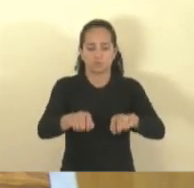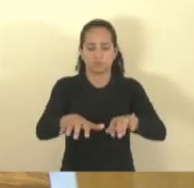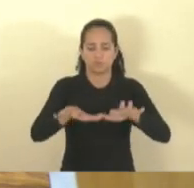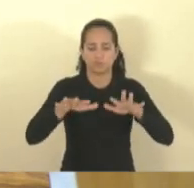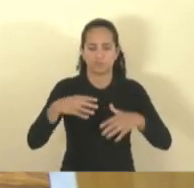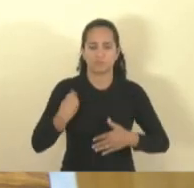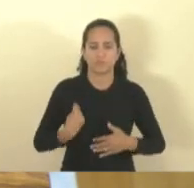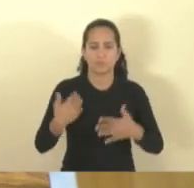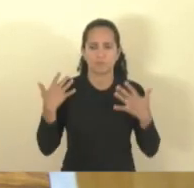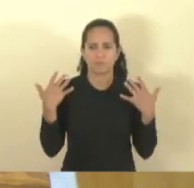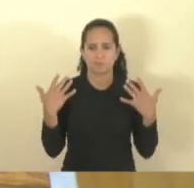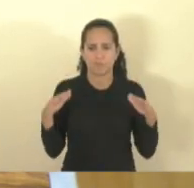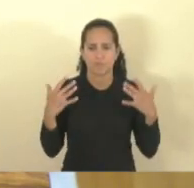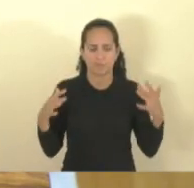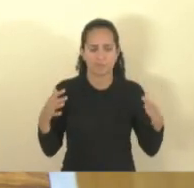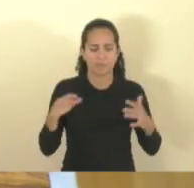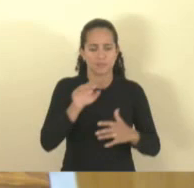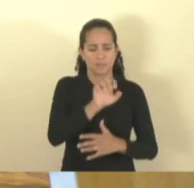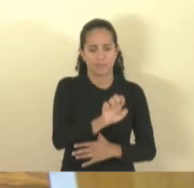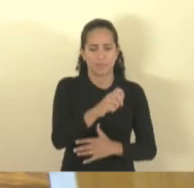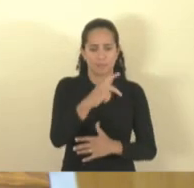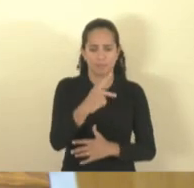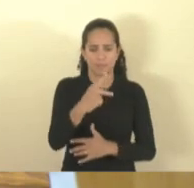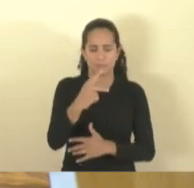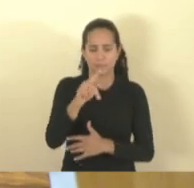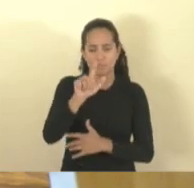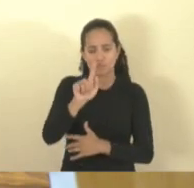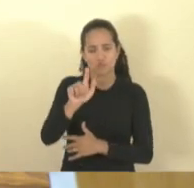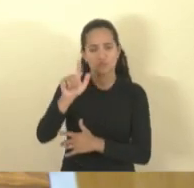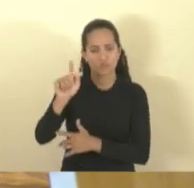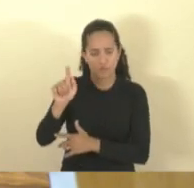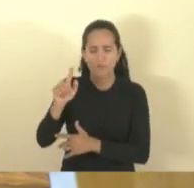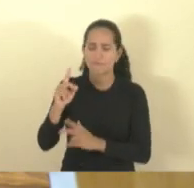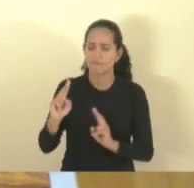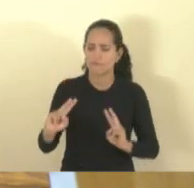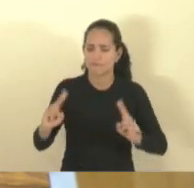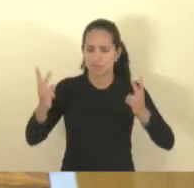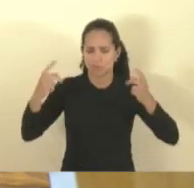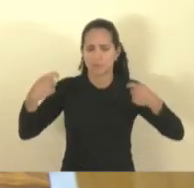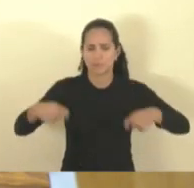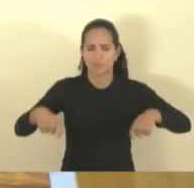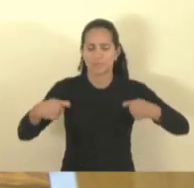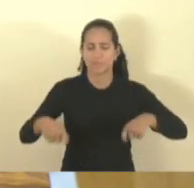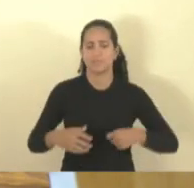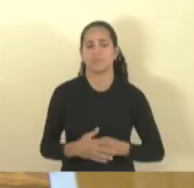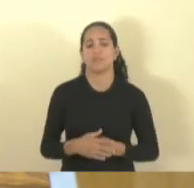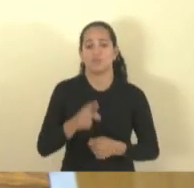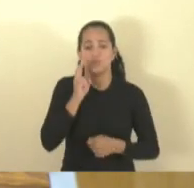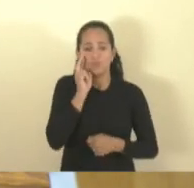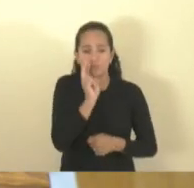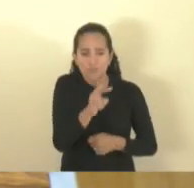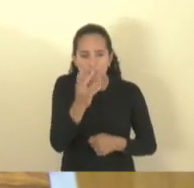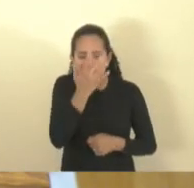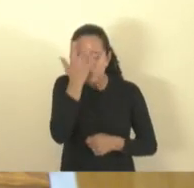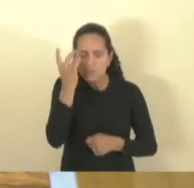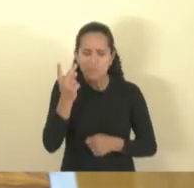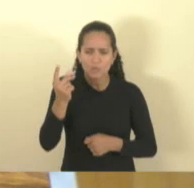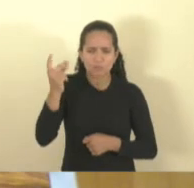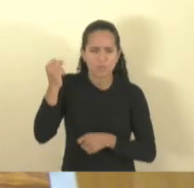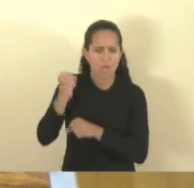EPPGGs, vocês merecem toda a valorização. Ver colegas aqui que não vejo há anos, né, rever